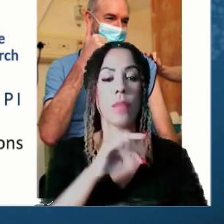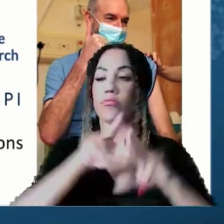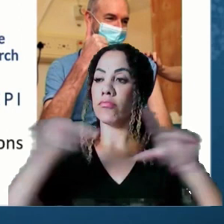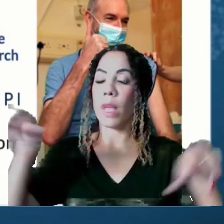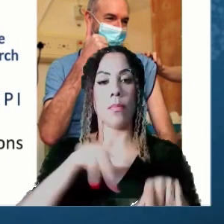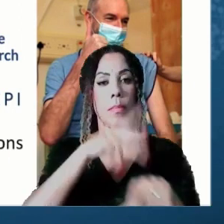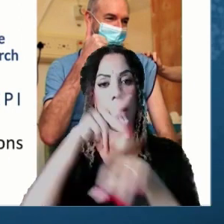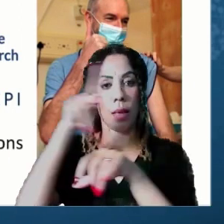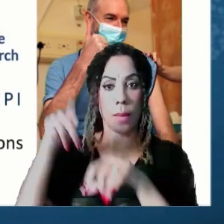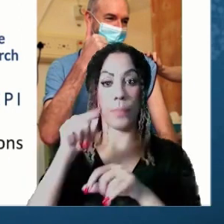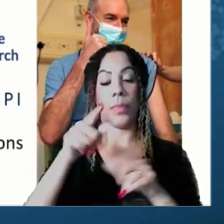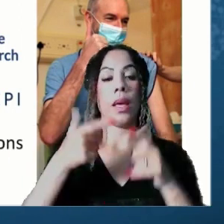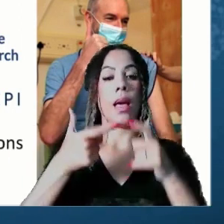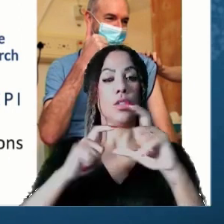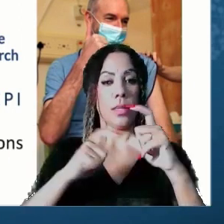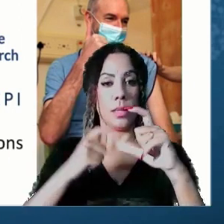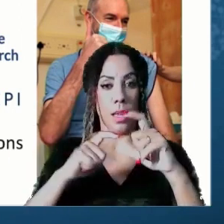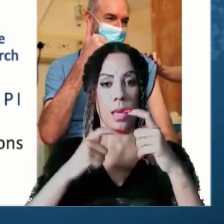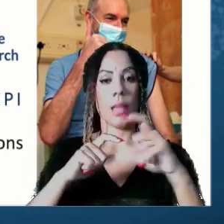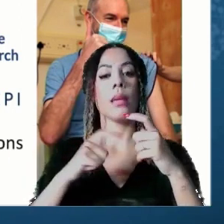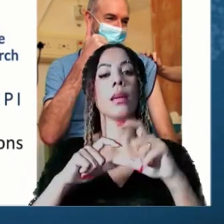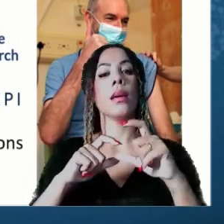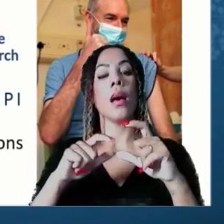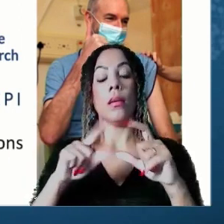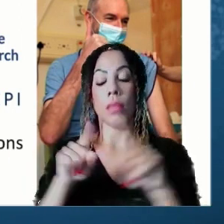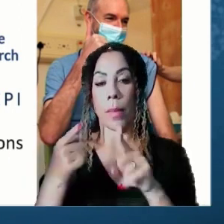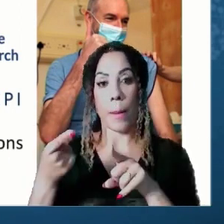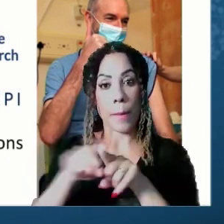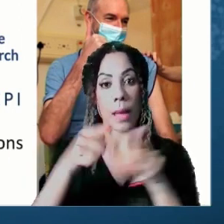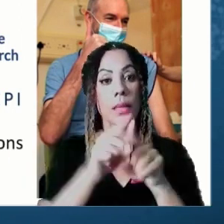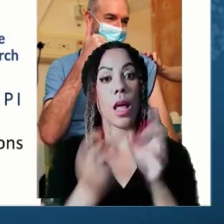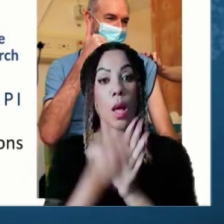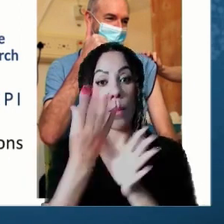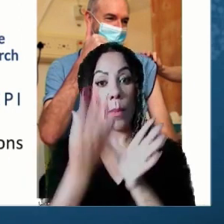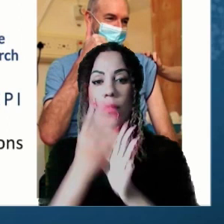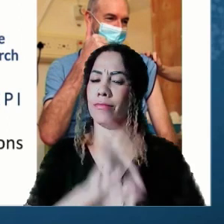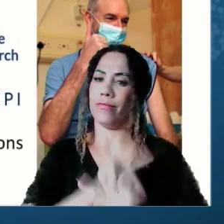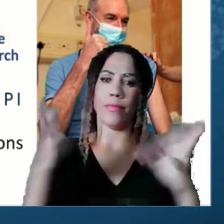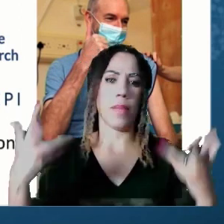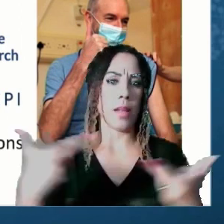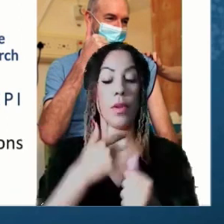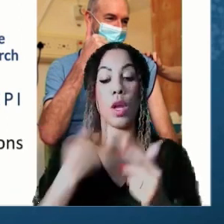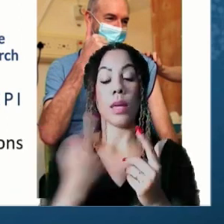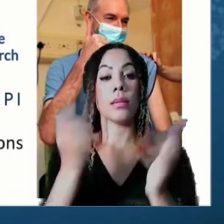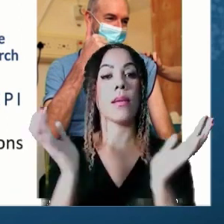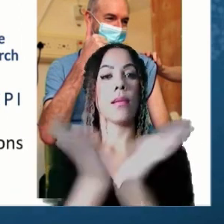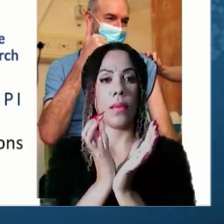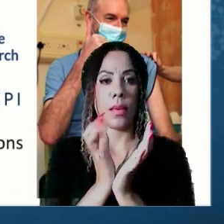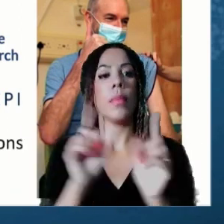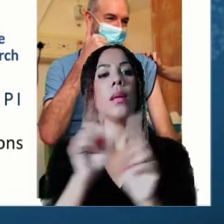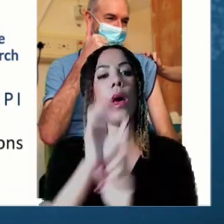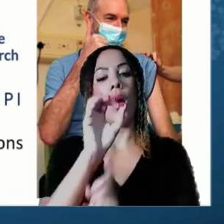países, a AstraZeneca, os nossos parceiros de produção fantásticos, a nossa equipe em Oxford, também no